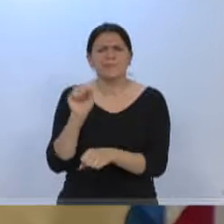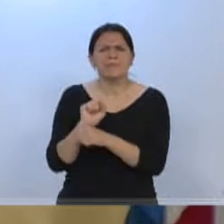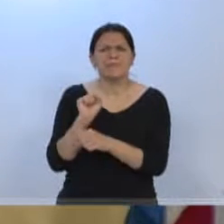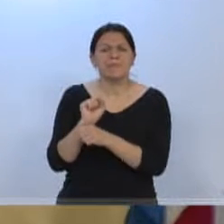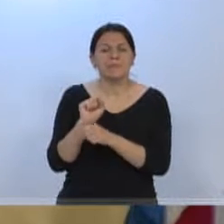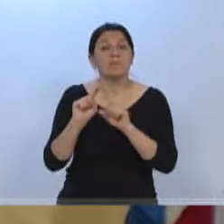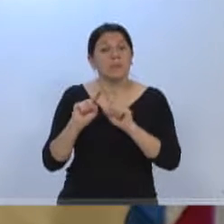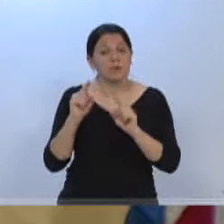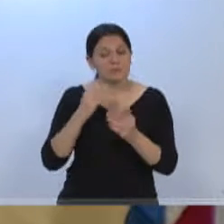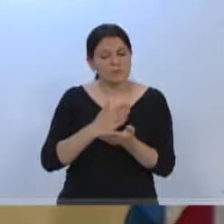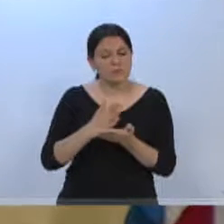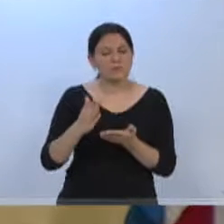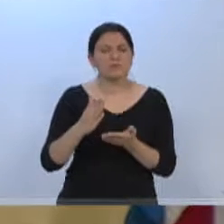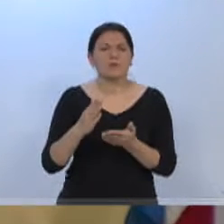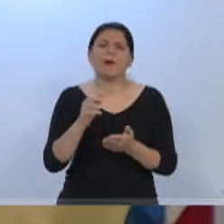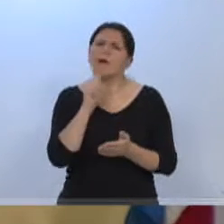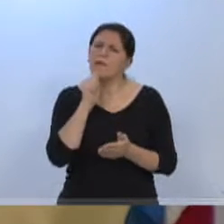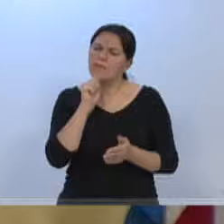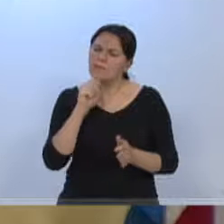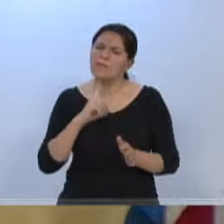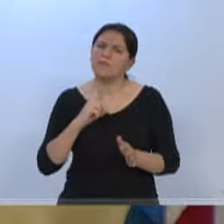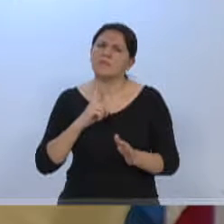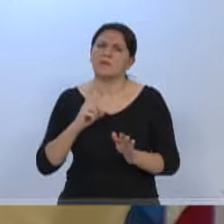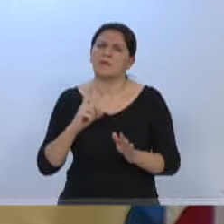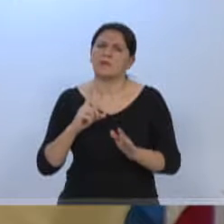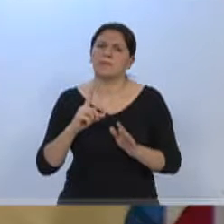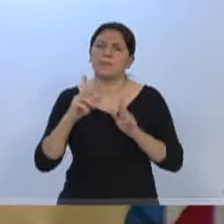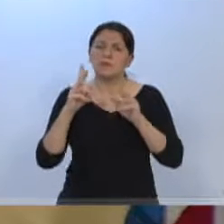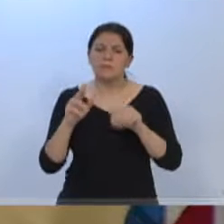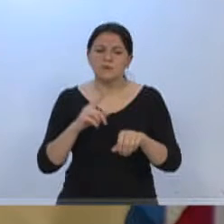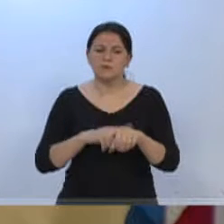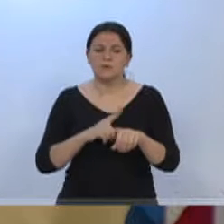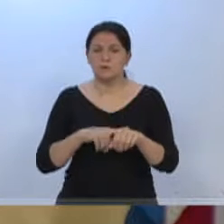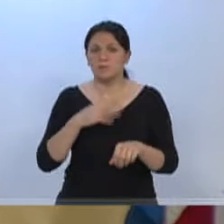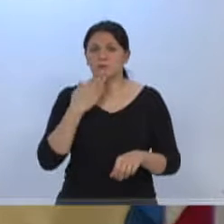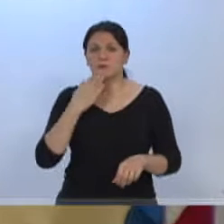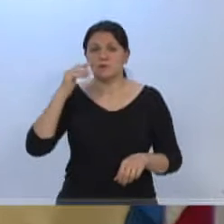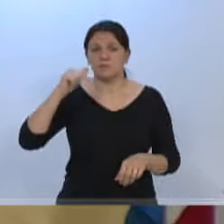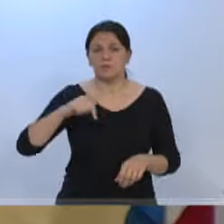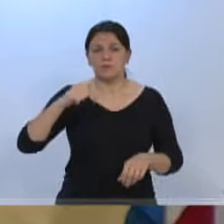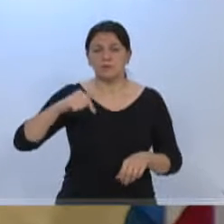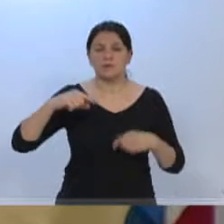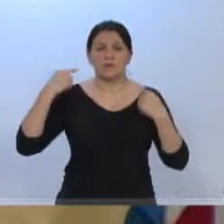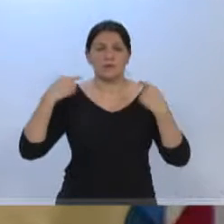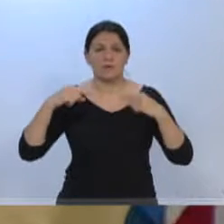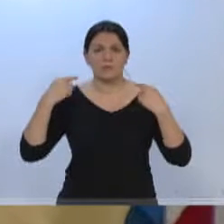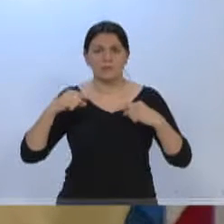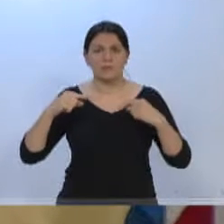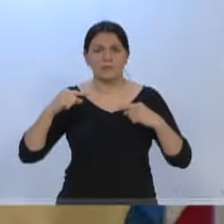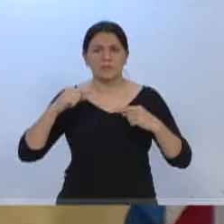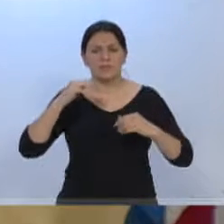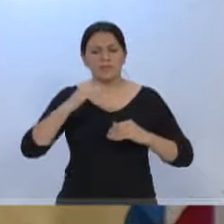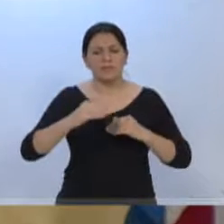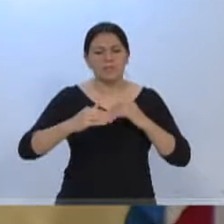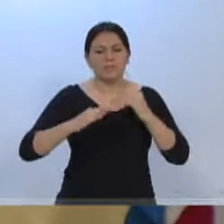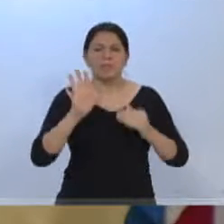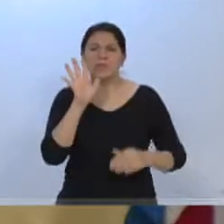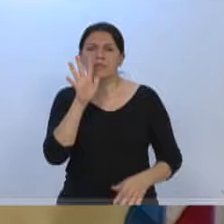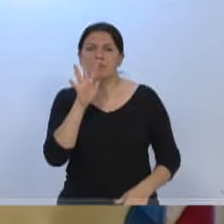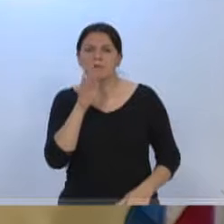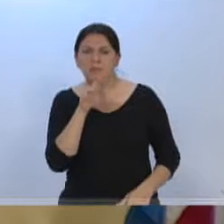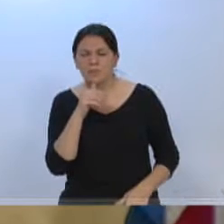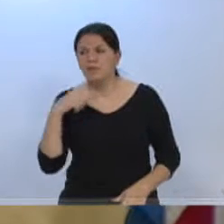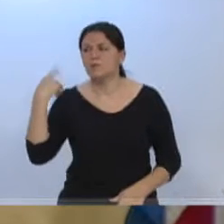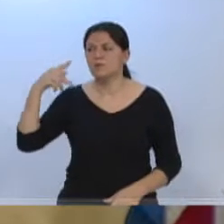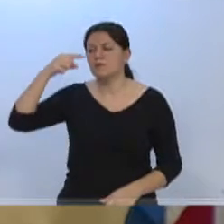Tem alguns casos ainda bem severos, bem críticos, mas ao mesmo tempo que eu fiz o pedido aqui e fiz as críticas em relação ao andamento lento que estava, vereador Marcos